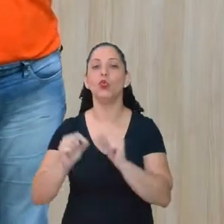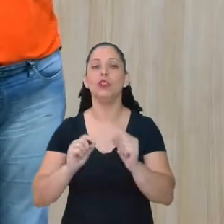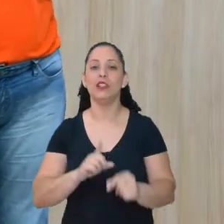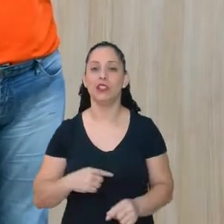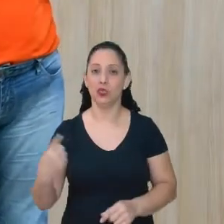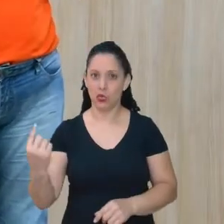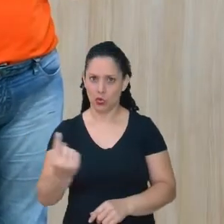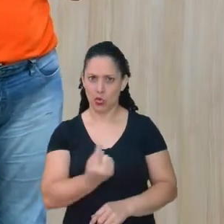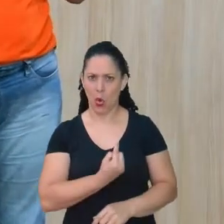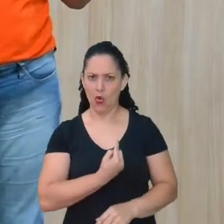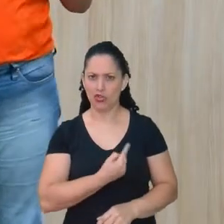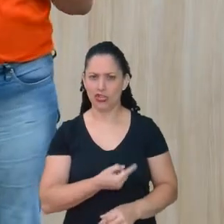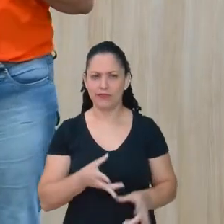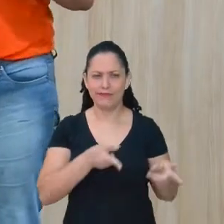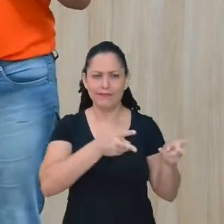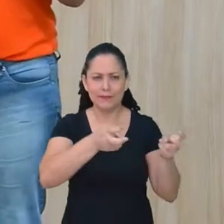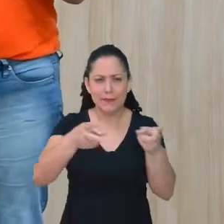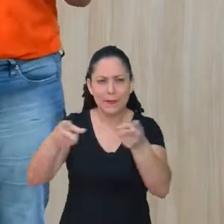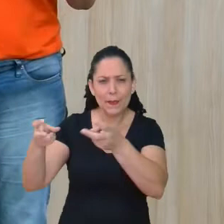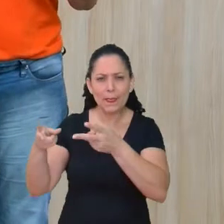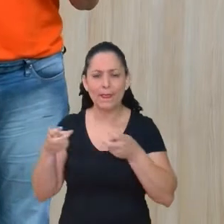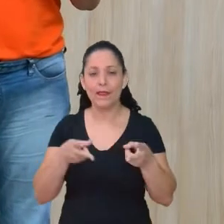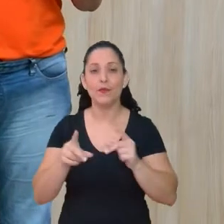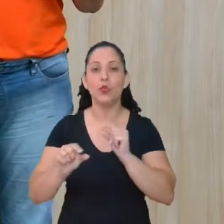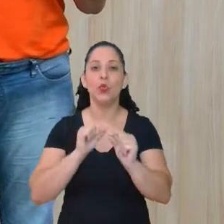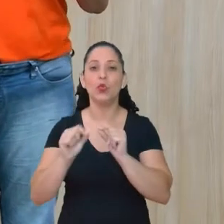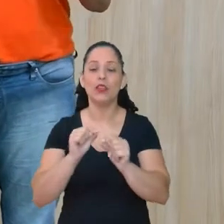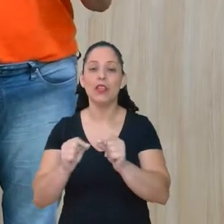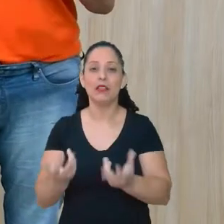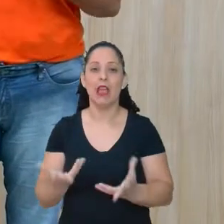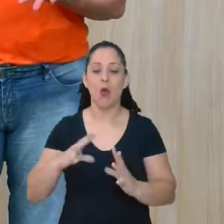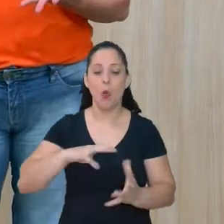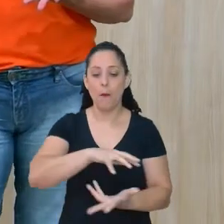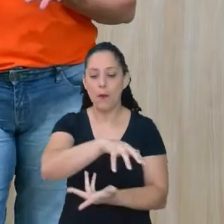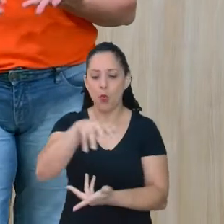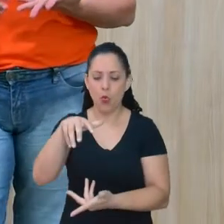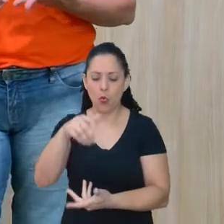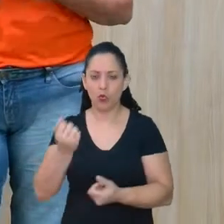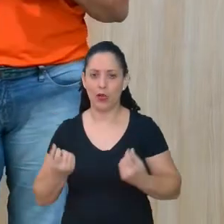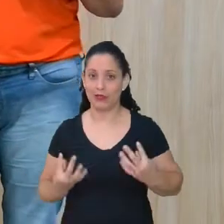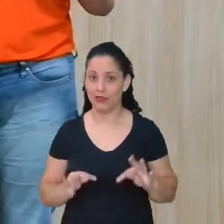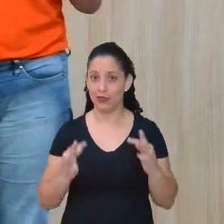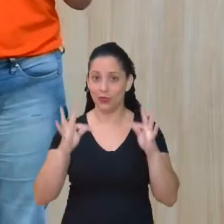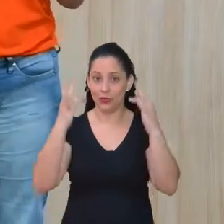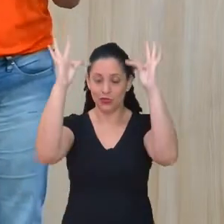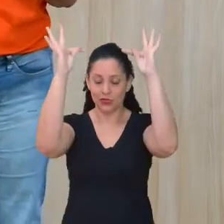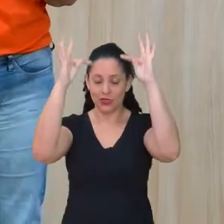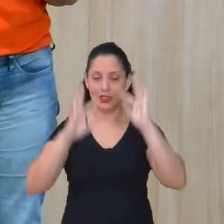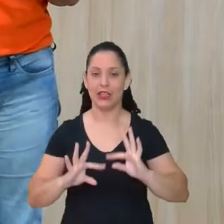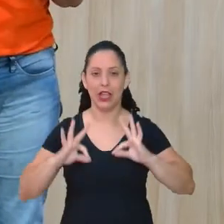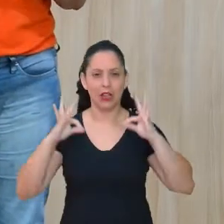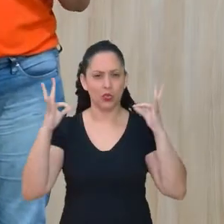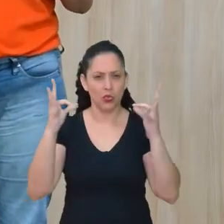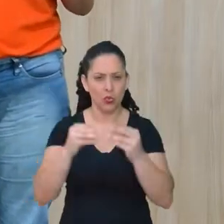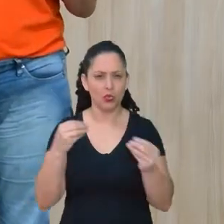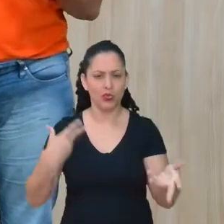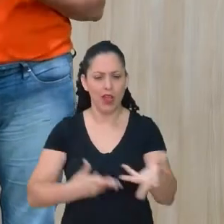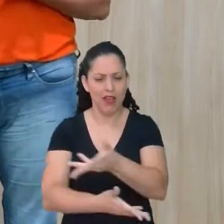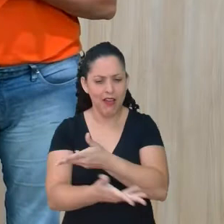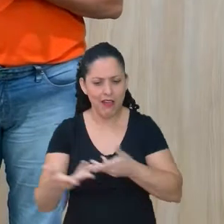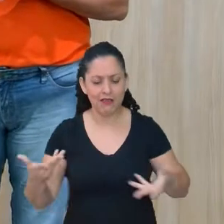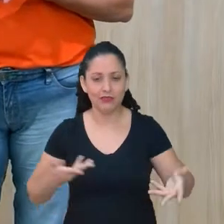tempo compactado, né? O mundo da velocidade, o mundo tecnológico, né? Então, tudo isso tem feito com que a